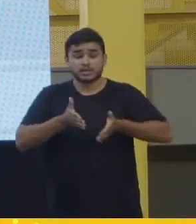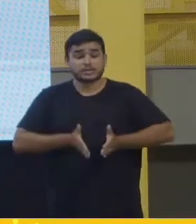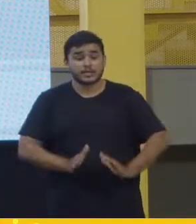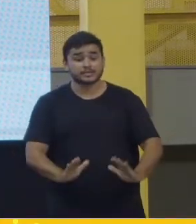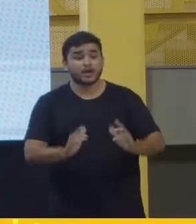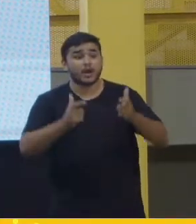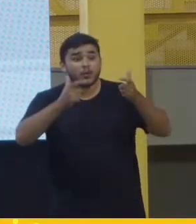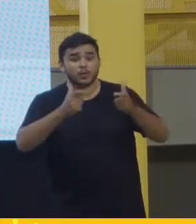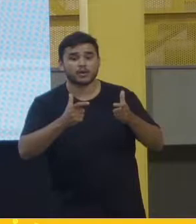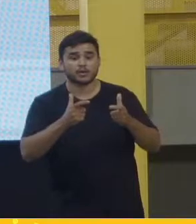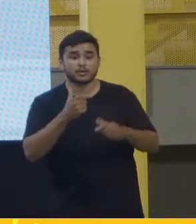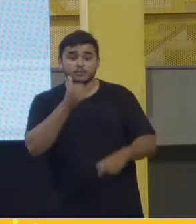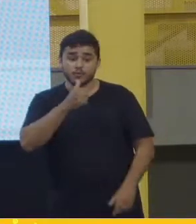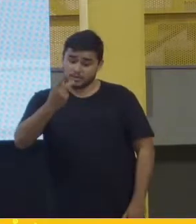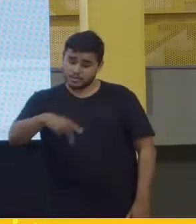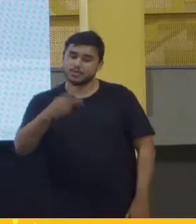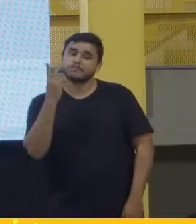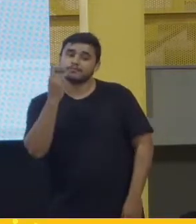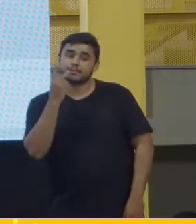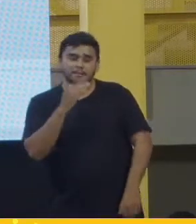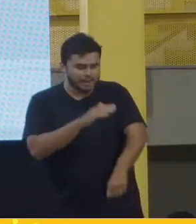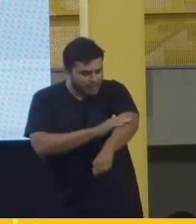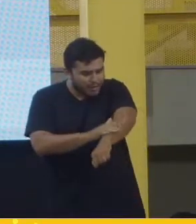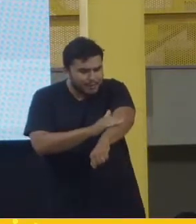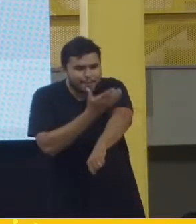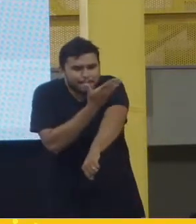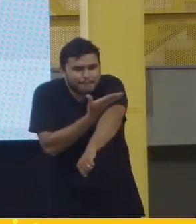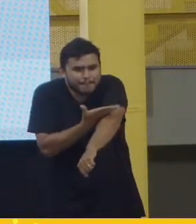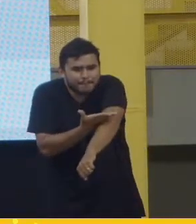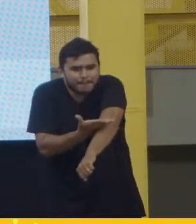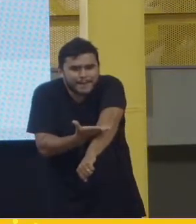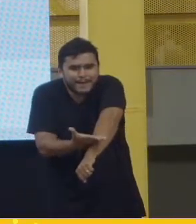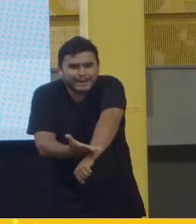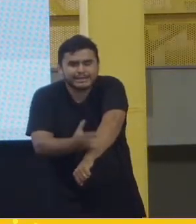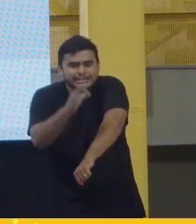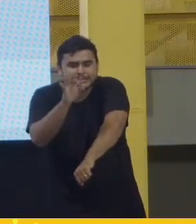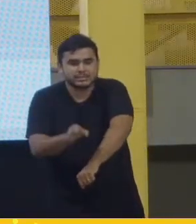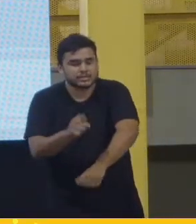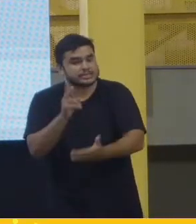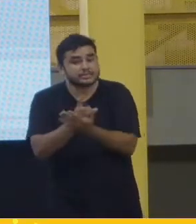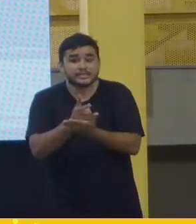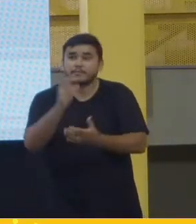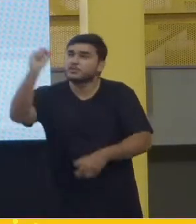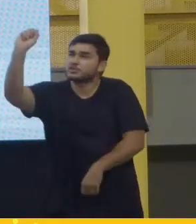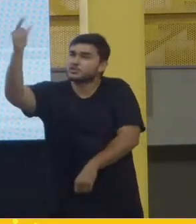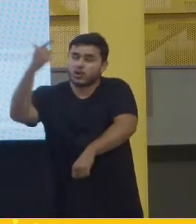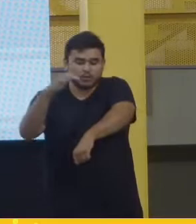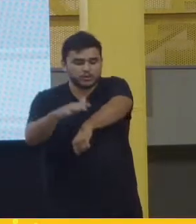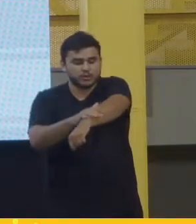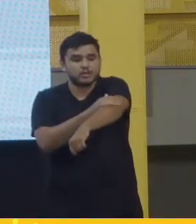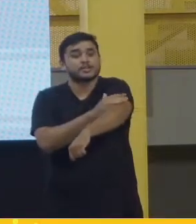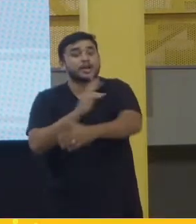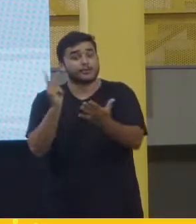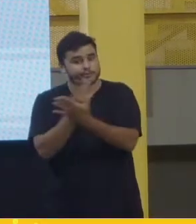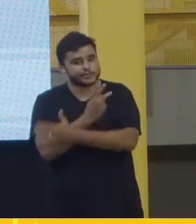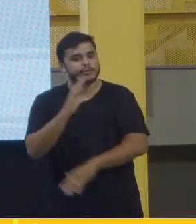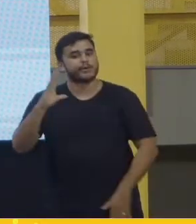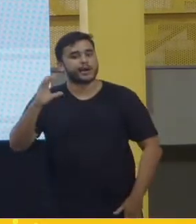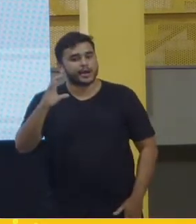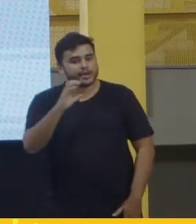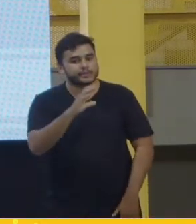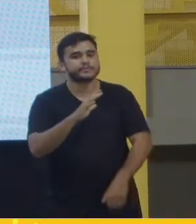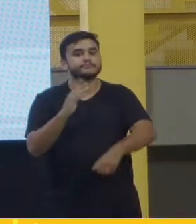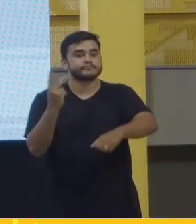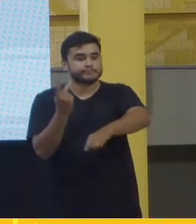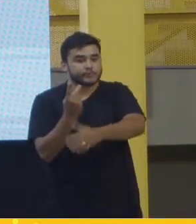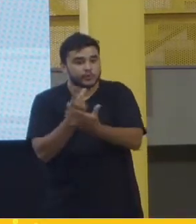lugar errado, né? Ela é cearense, mas ela é branquela demais, aí vive no dermatologista, já teve câncer e, enfim, eu falei, vou te